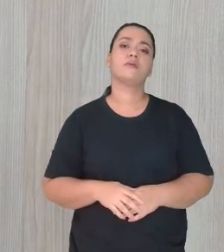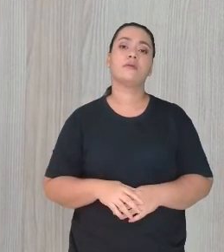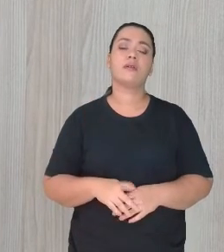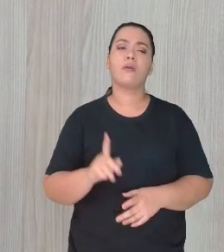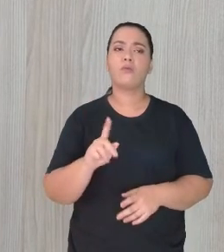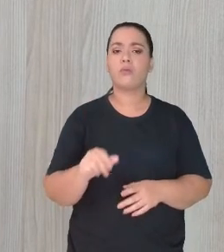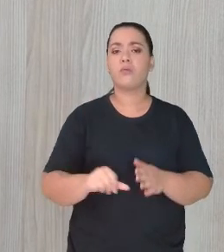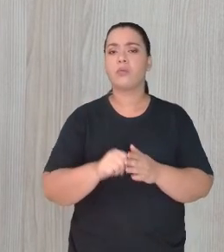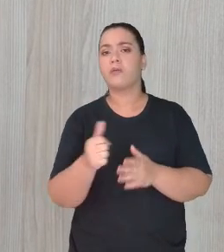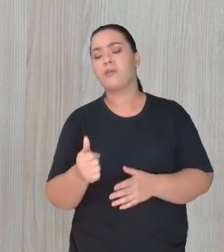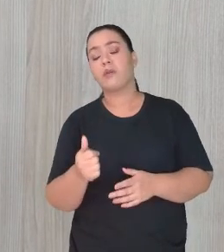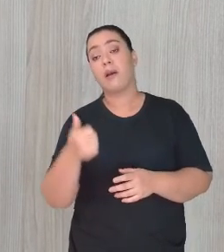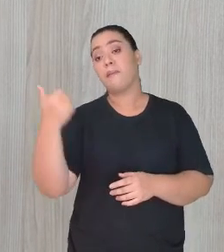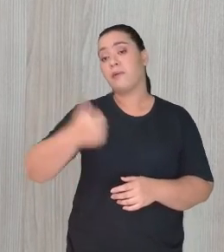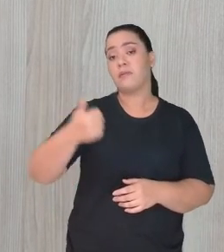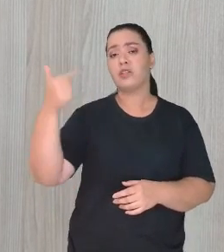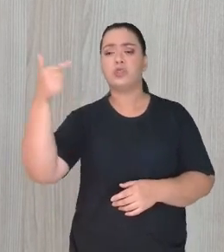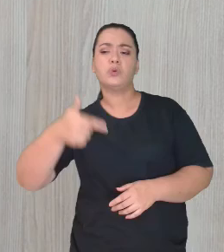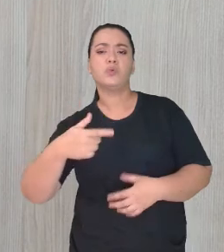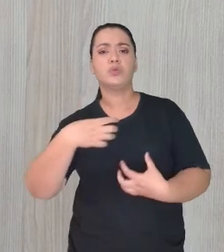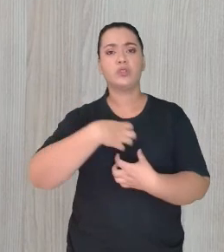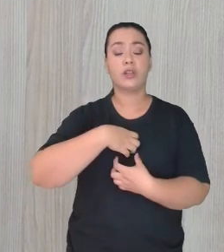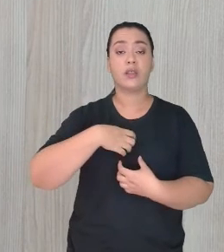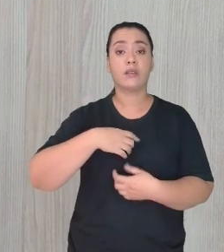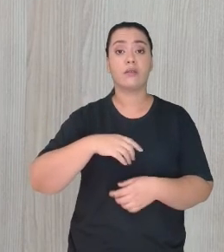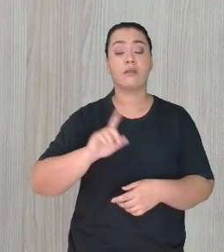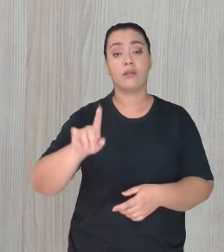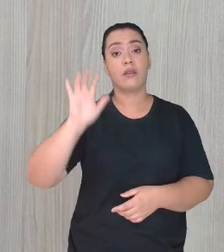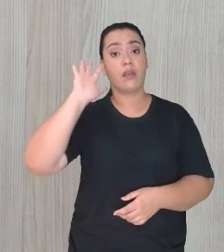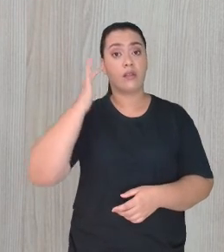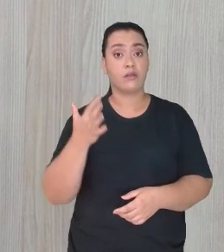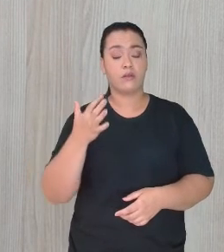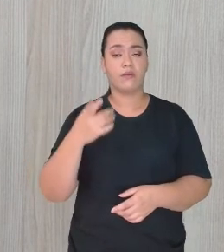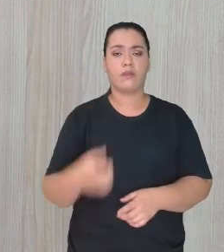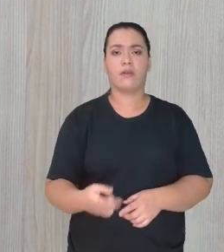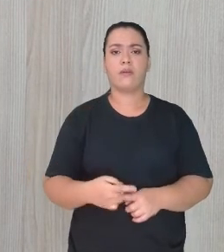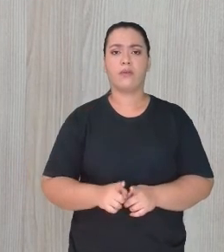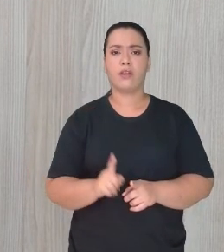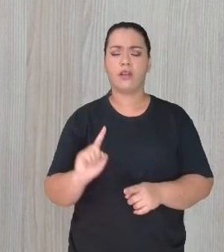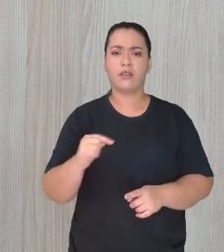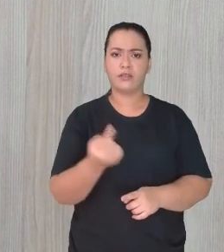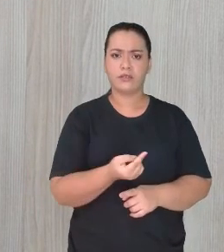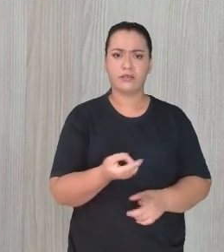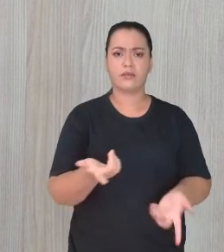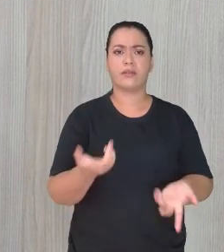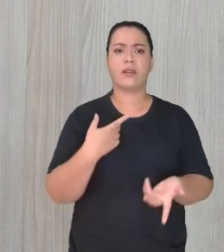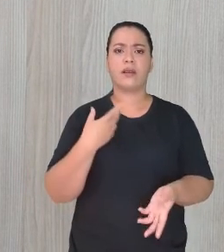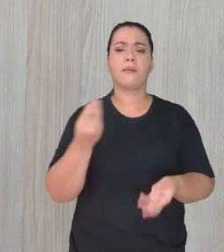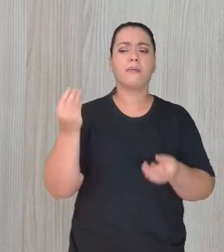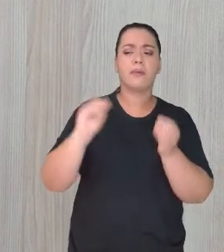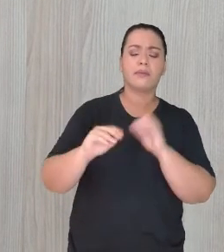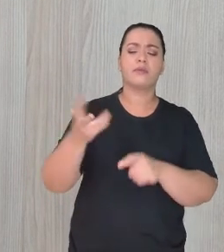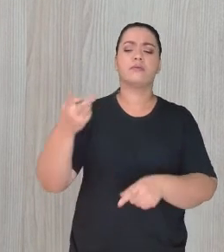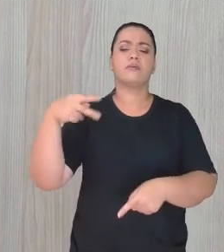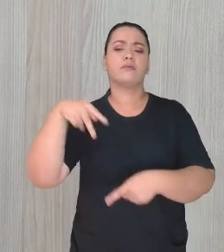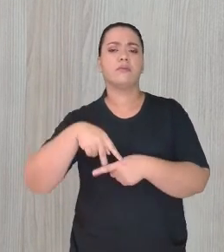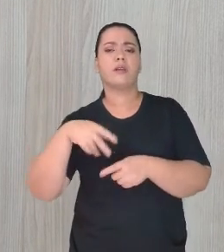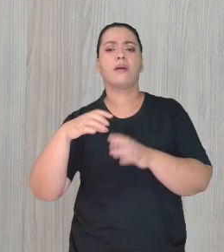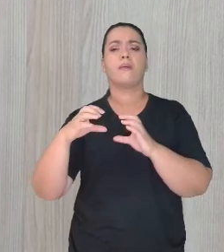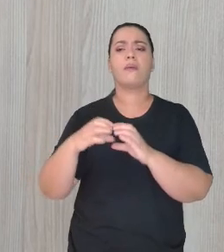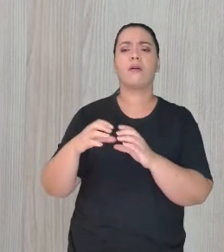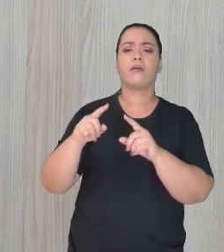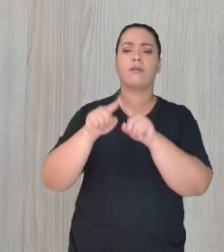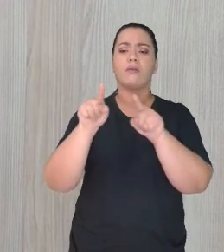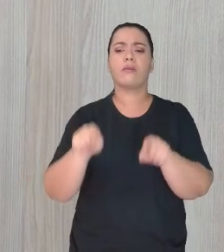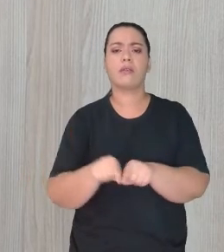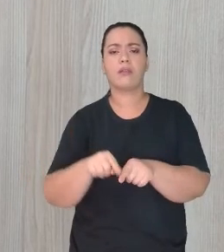primeira maneira, ou a segunda de resolver, porque quando a gente começa a colocar algo lá, um triângulozinho, um quadrado, uma bolinha, lá na